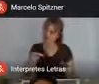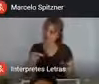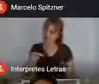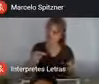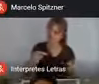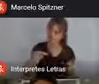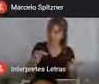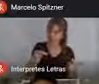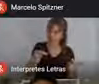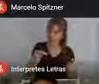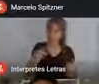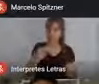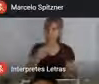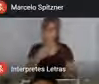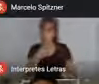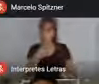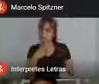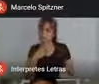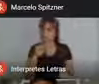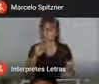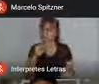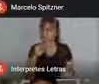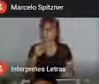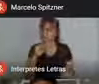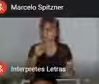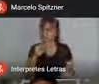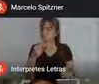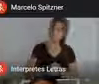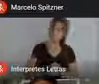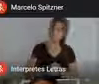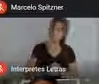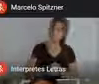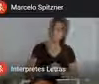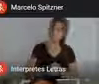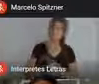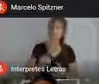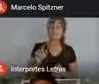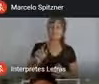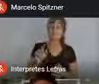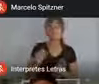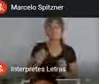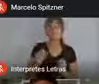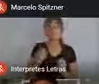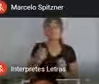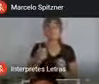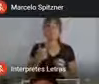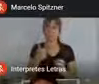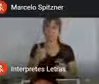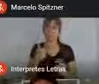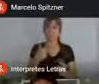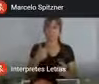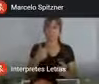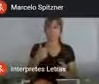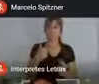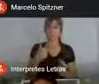ou inapropriado para tal situação comunicativa? Uma questão aí que atravessa, né, toda a nossa formação também dentro da letra, de